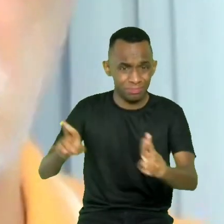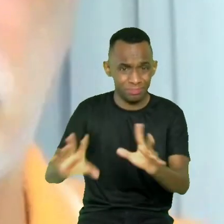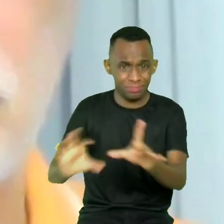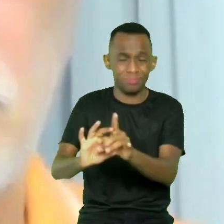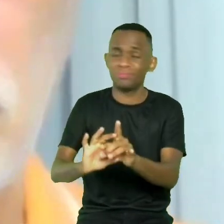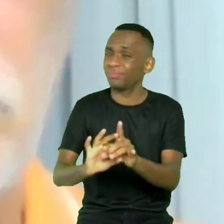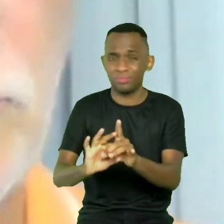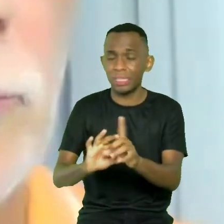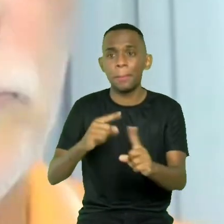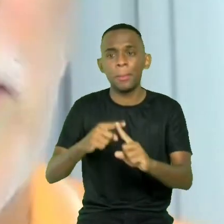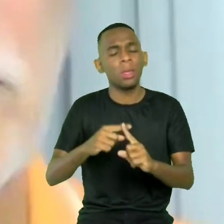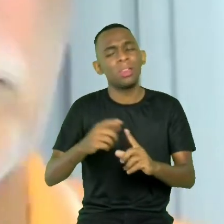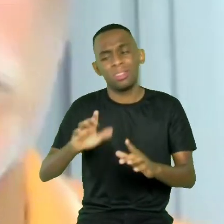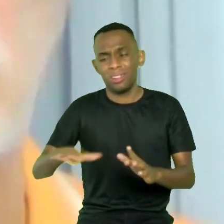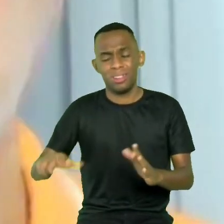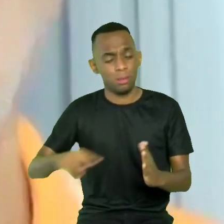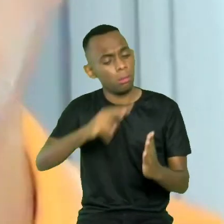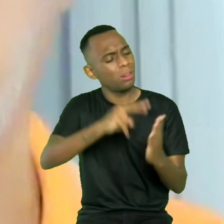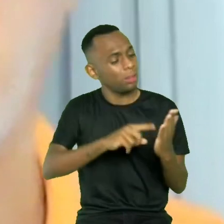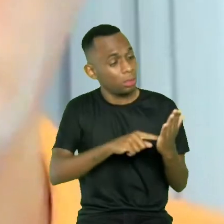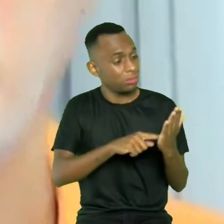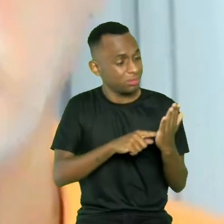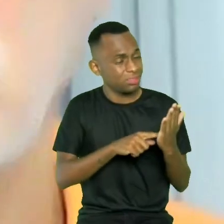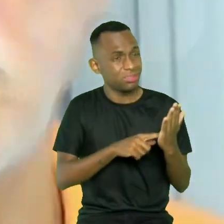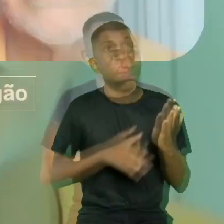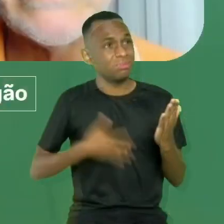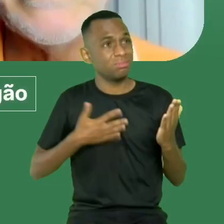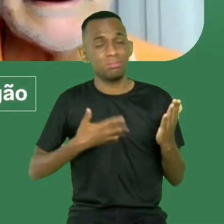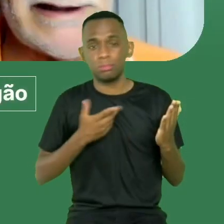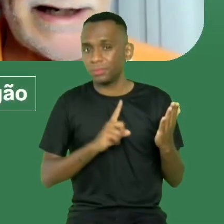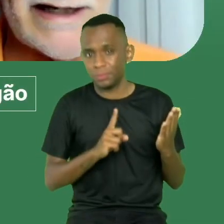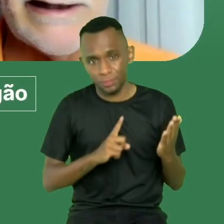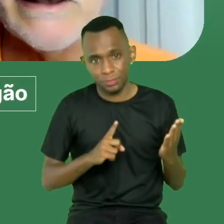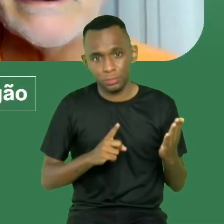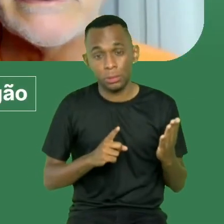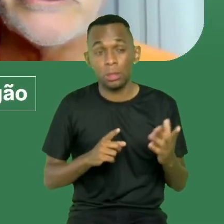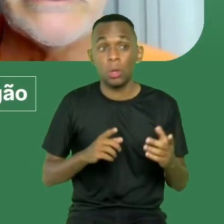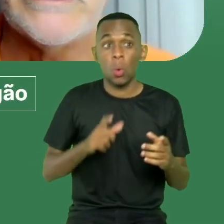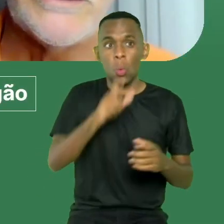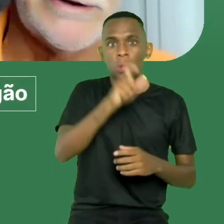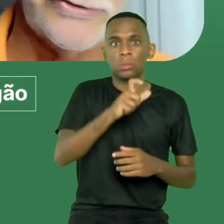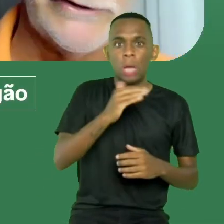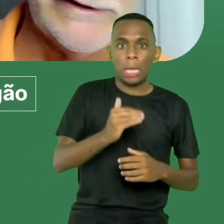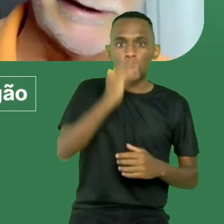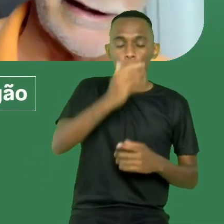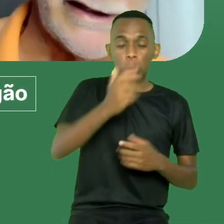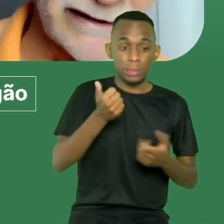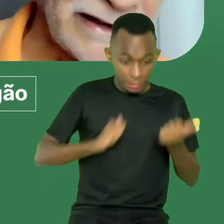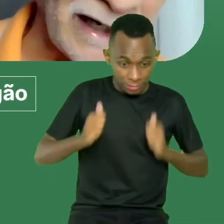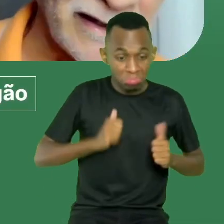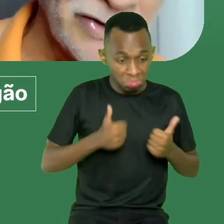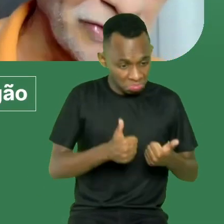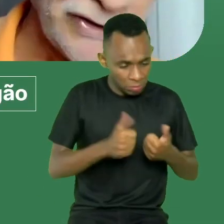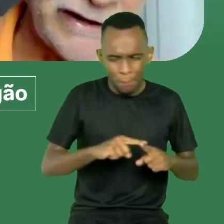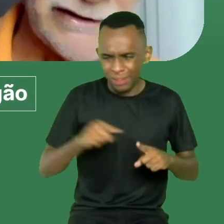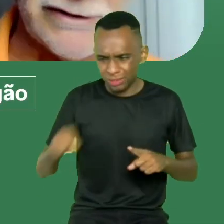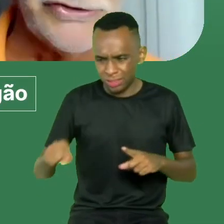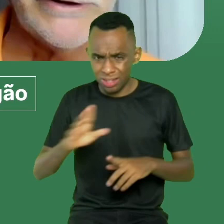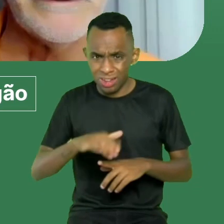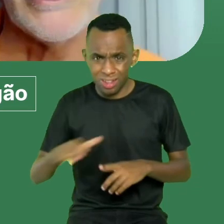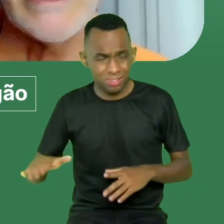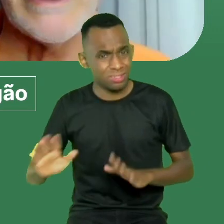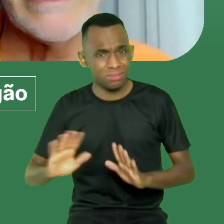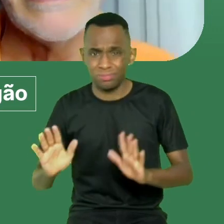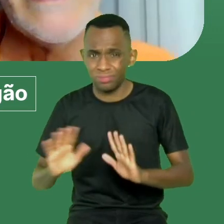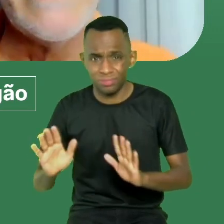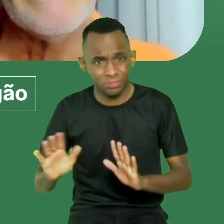ali, não se entusiasma. O adulto até gosta, mas a criança não se sente seduzida. A criança Aragão não se sente